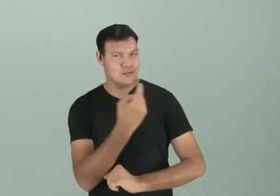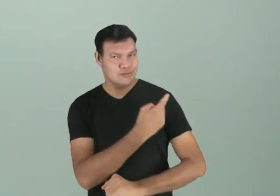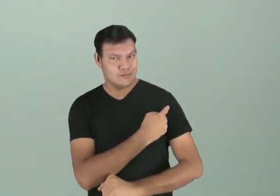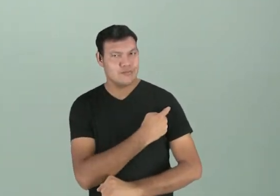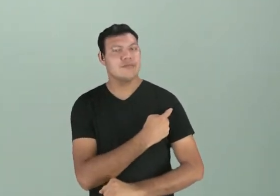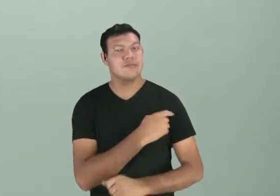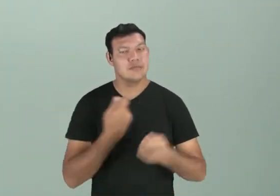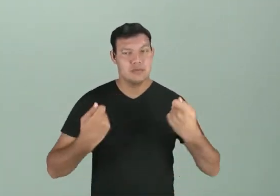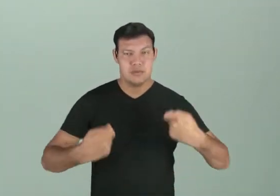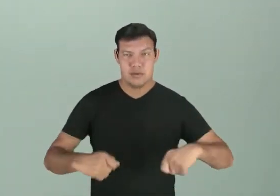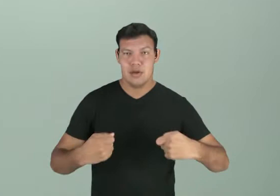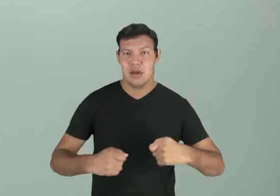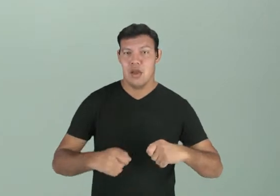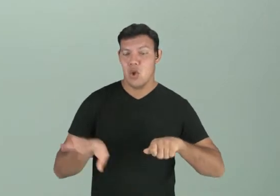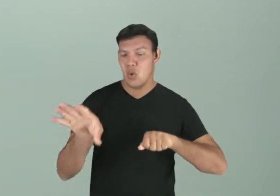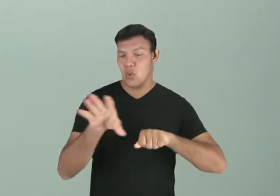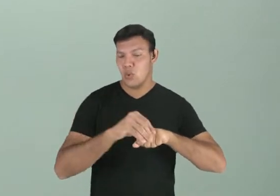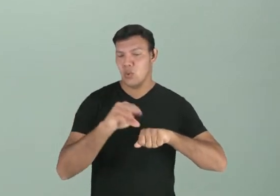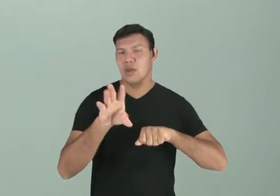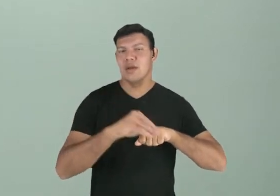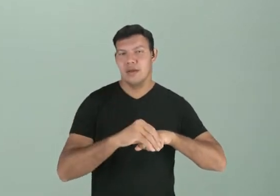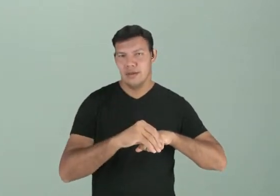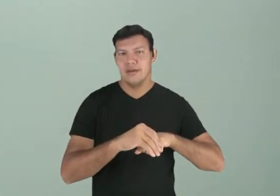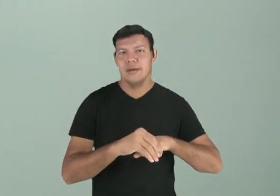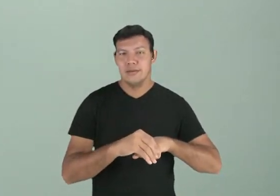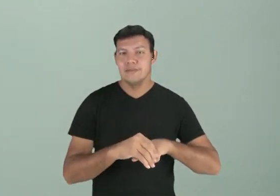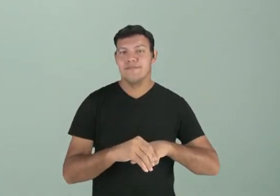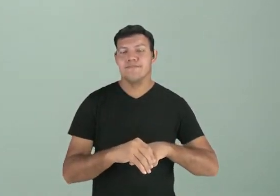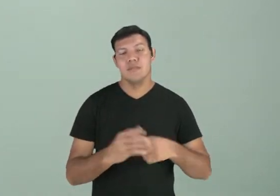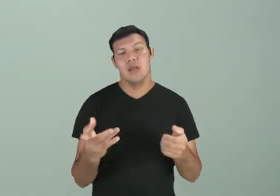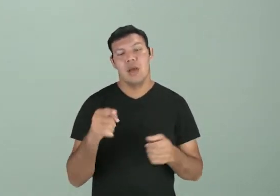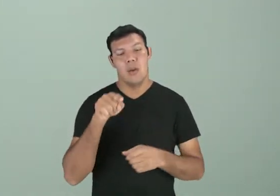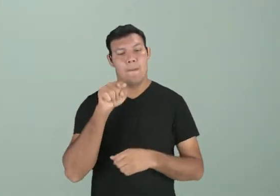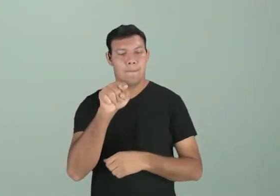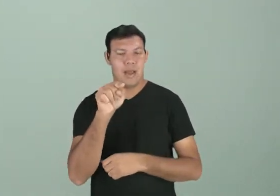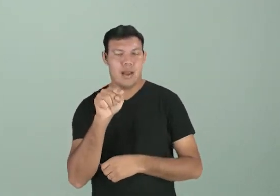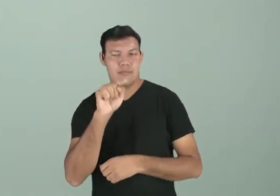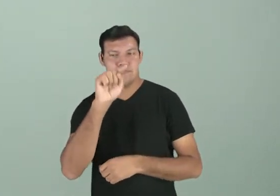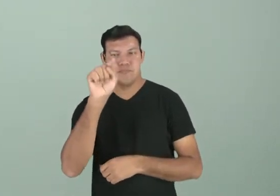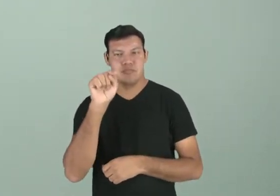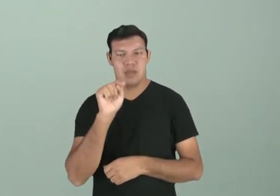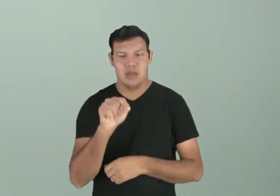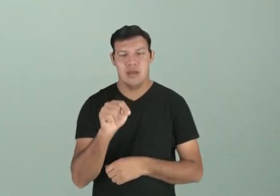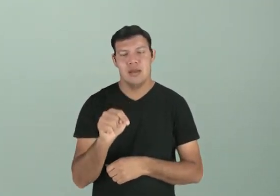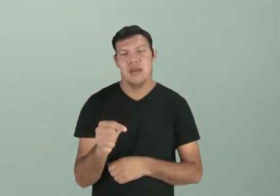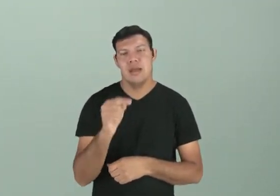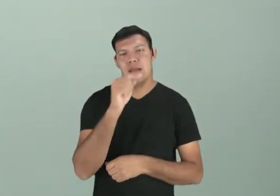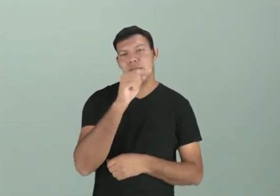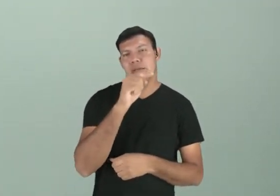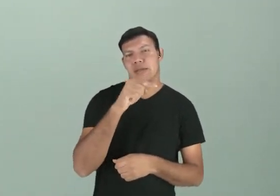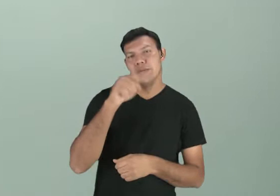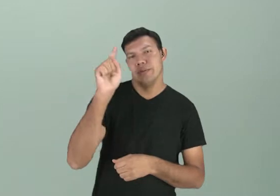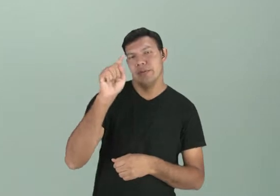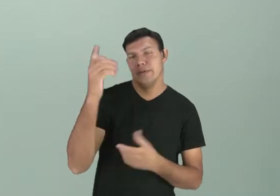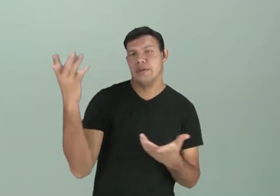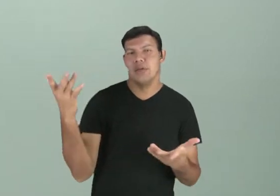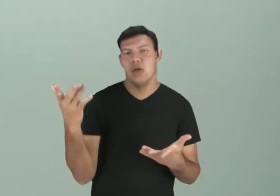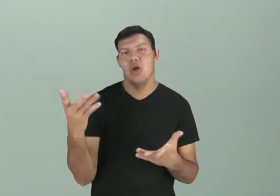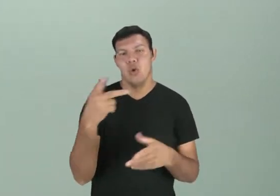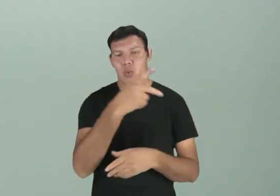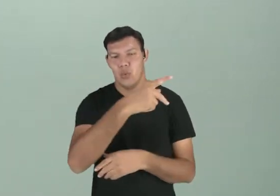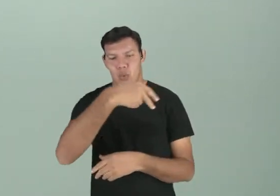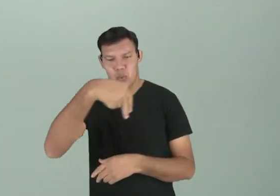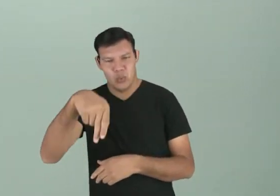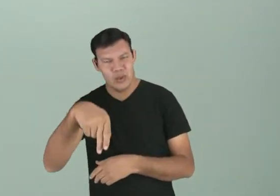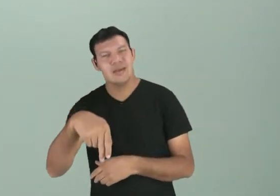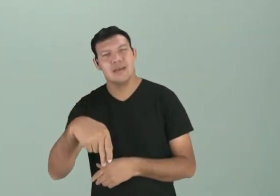porque nós aprendemos os sinais de pontuação, acento grave, os pronomes como vamos ver hoje, né,